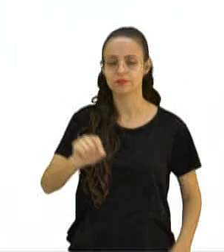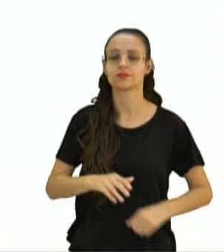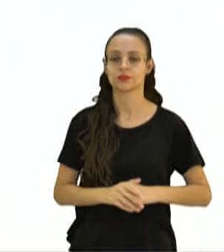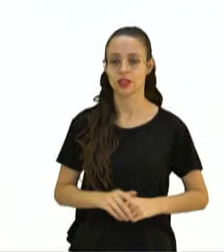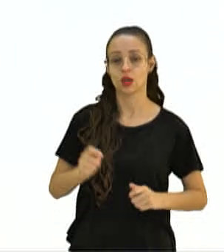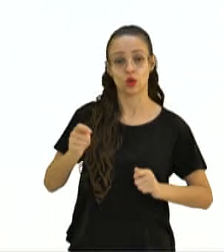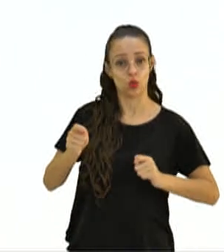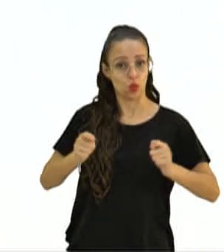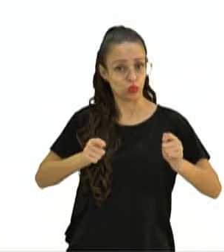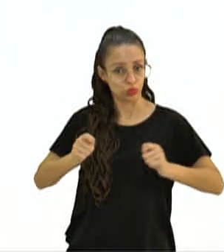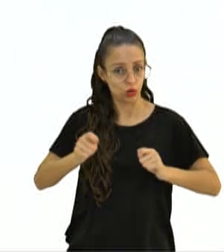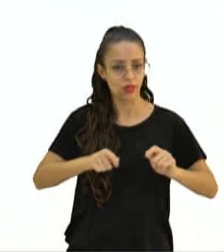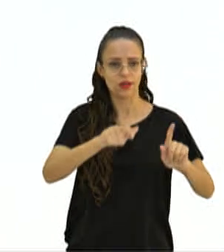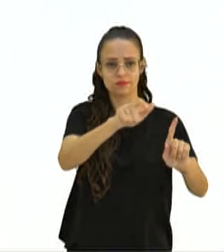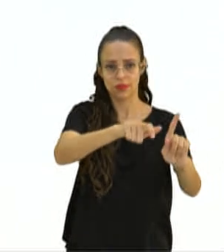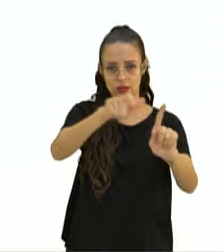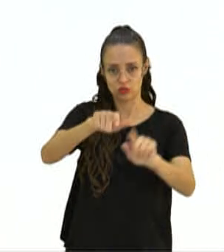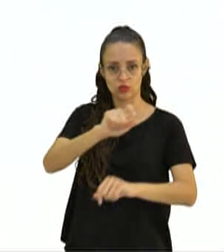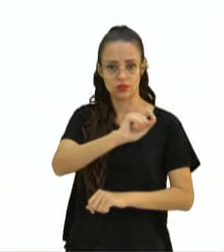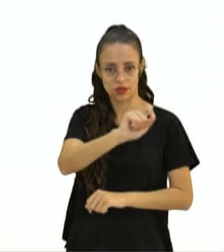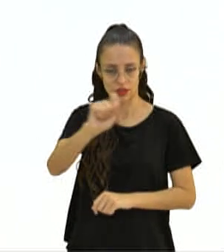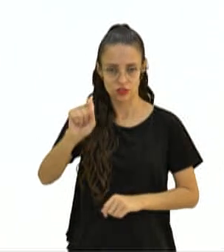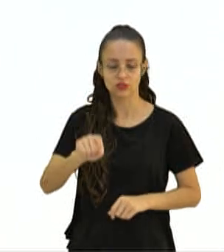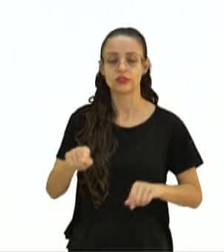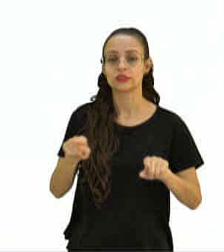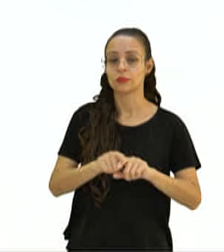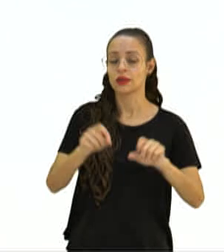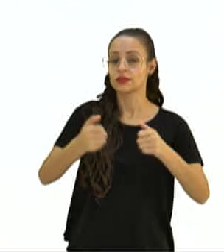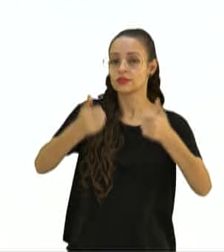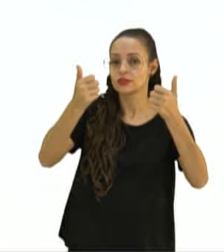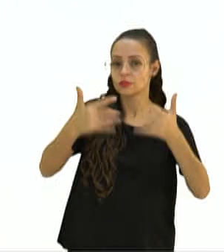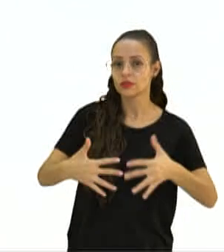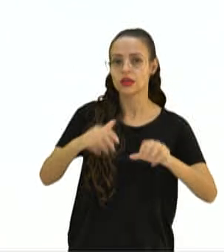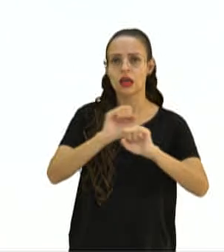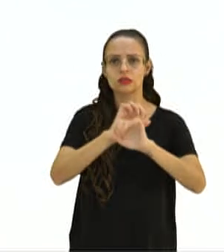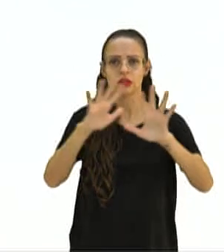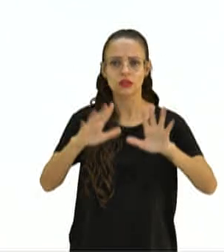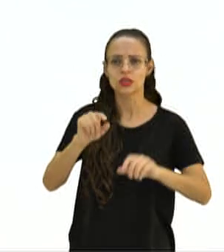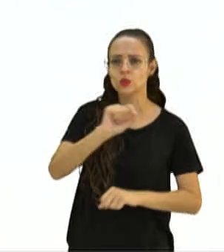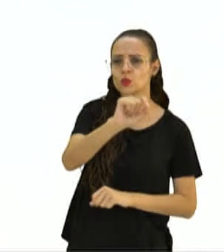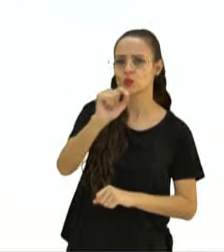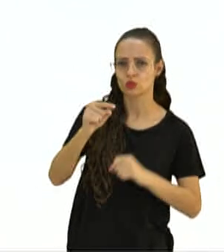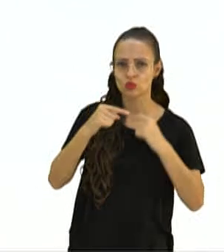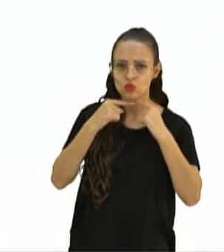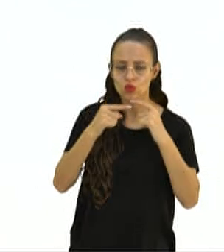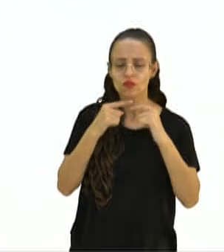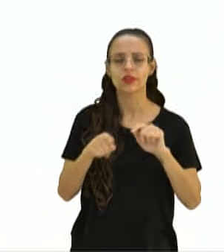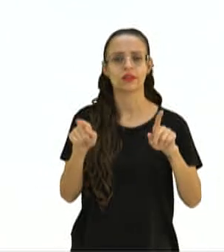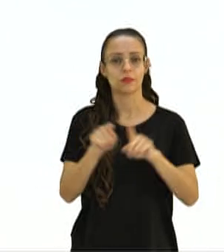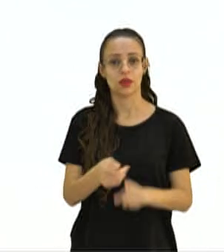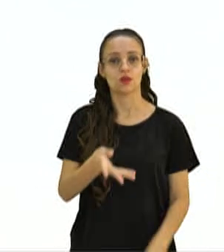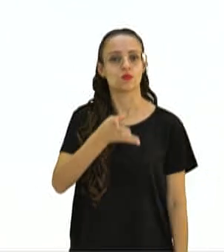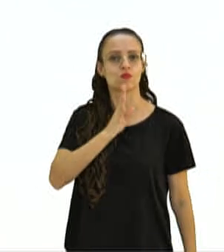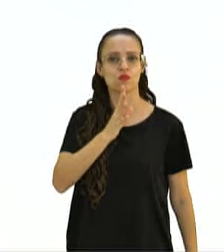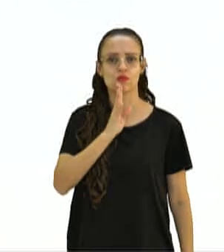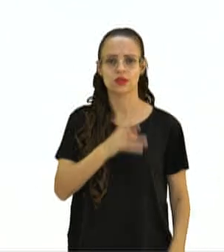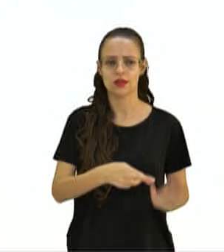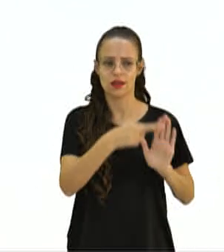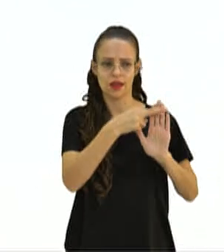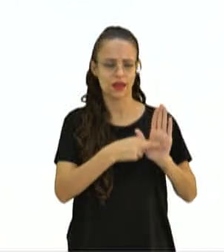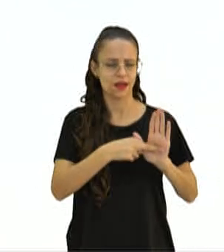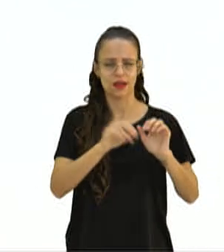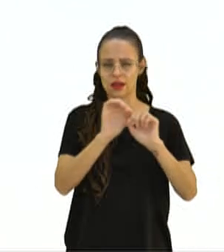controlar os personagens não jogadores, esclarecer dúvidas, conhecer claramente as regras do